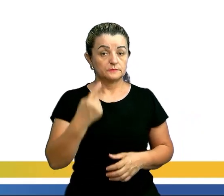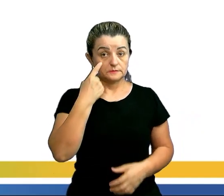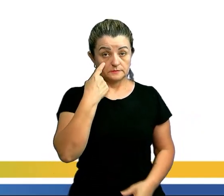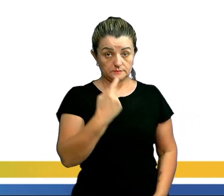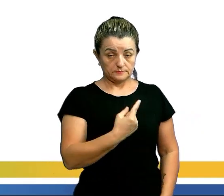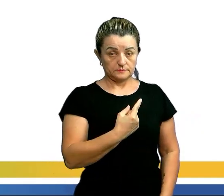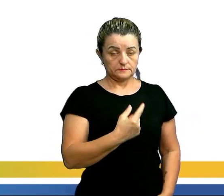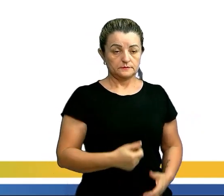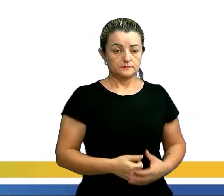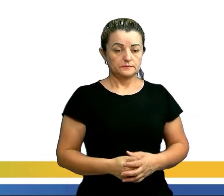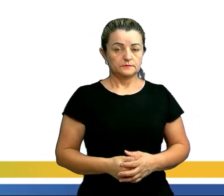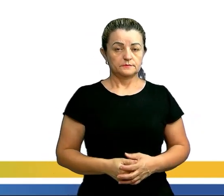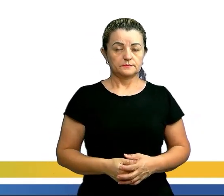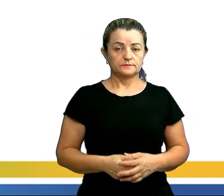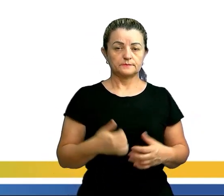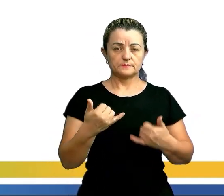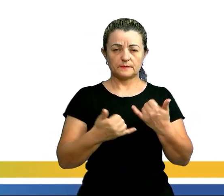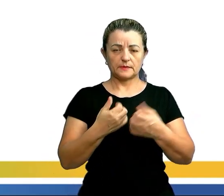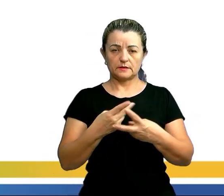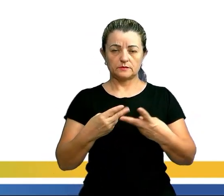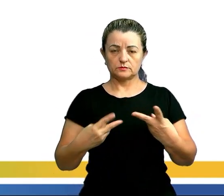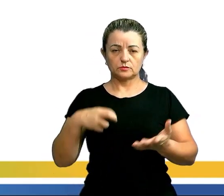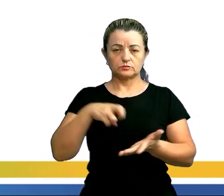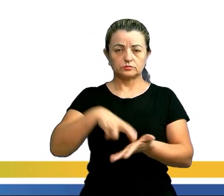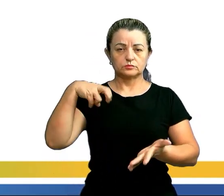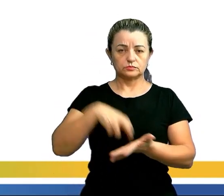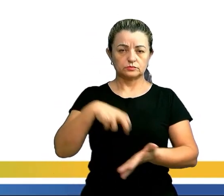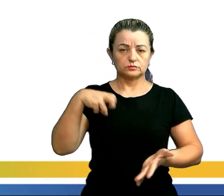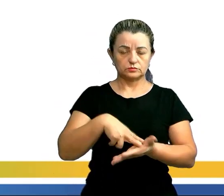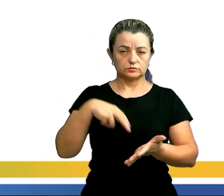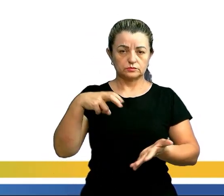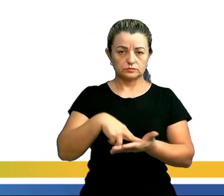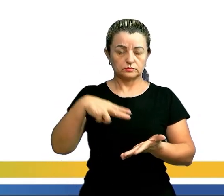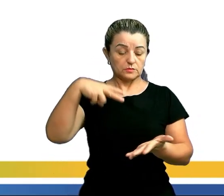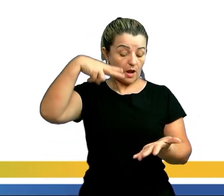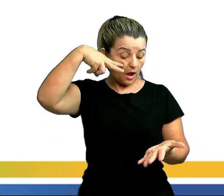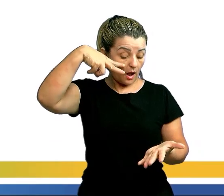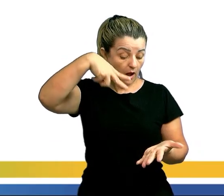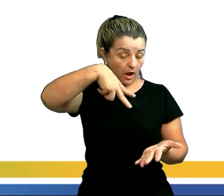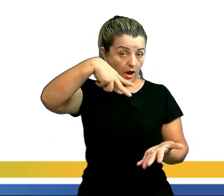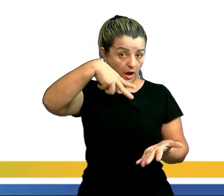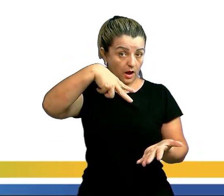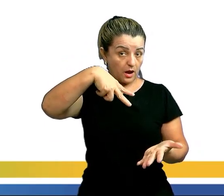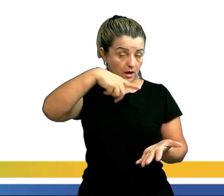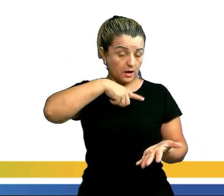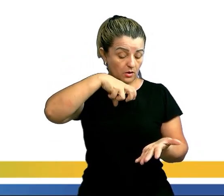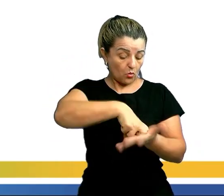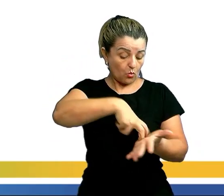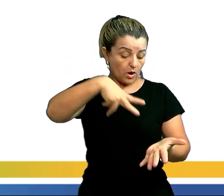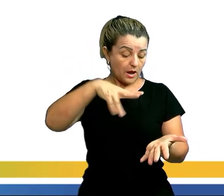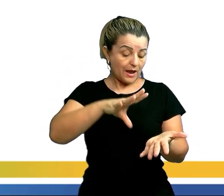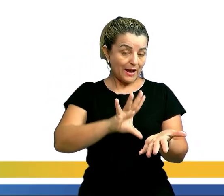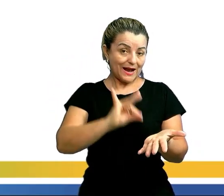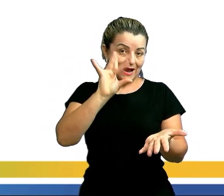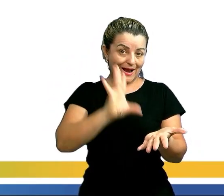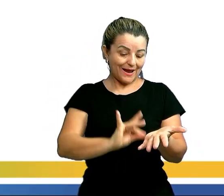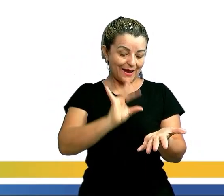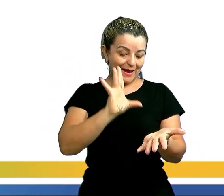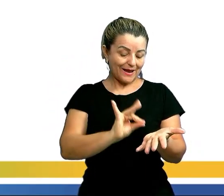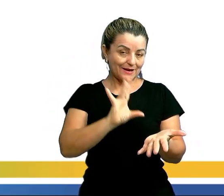daqui. Um brinquedo chamado pula-pula, quando visto de cima, consiste de uma cama elástica com contorno em forma